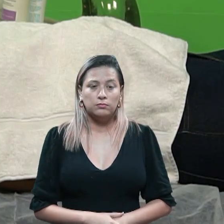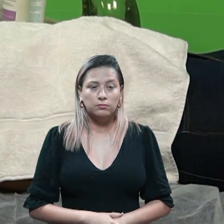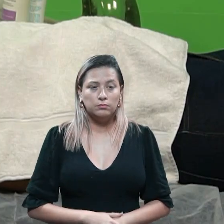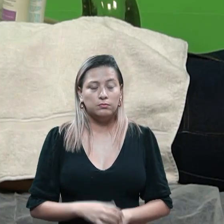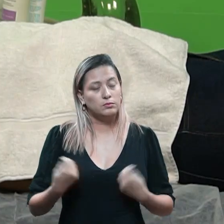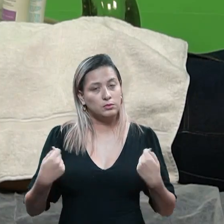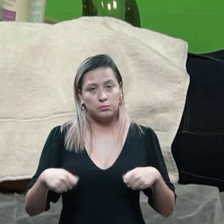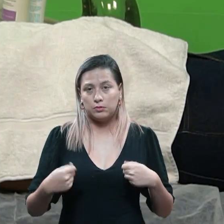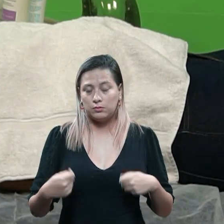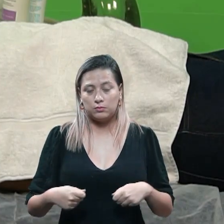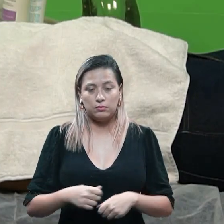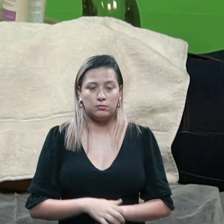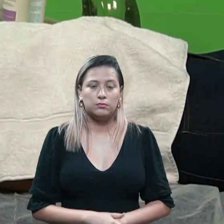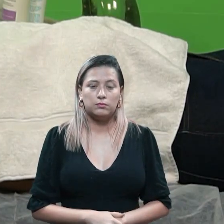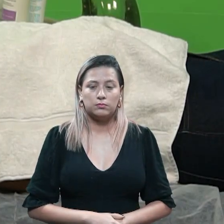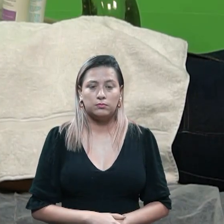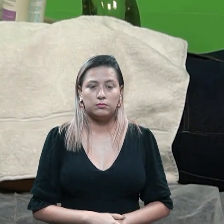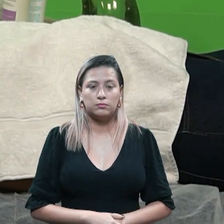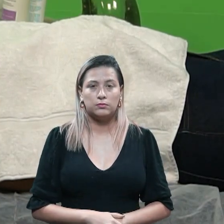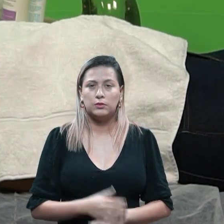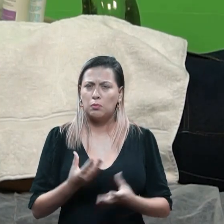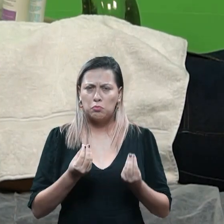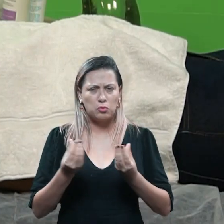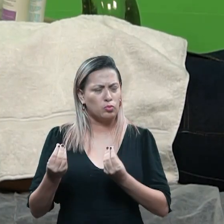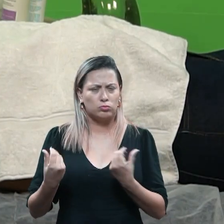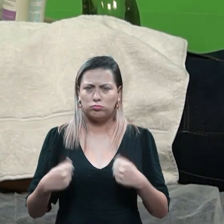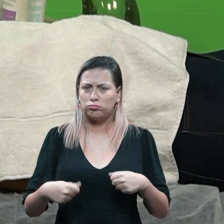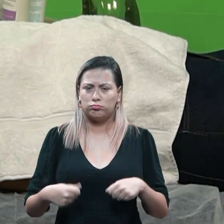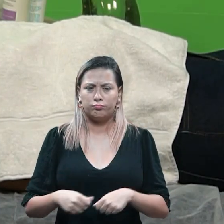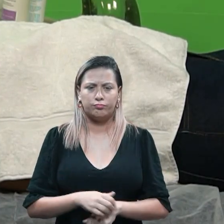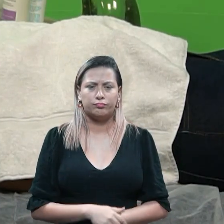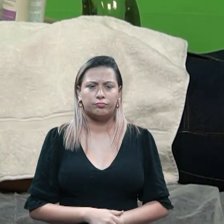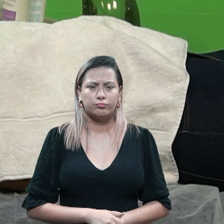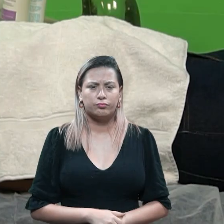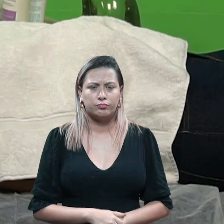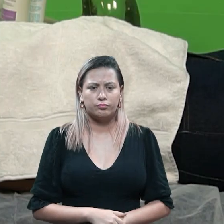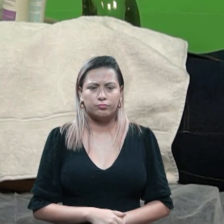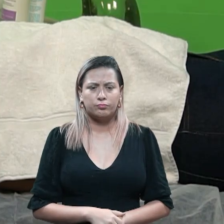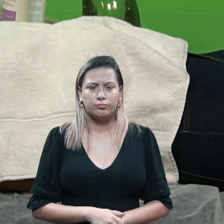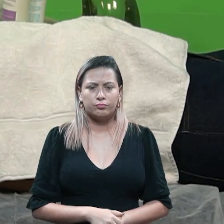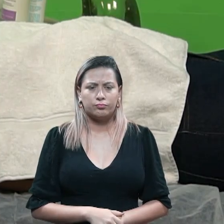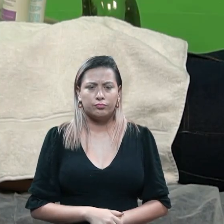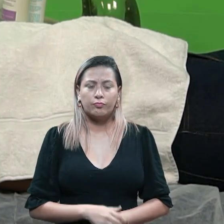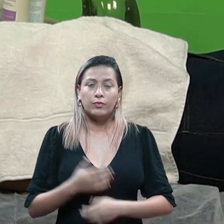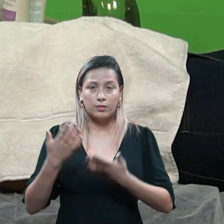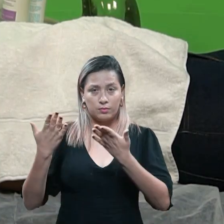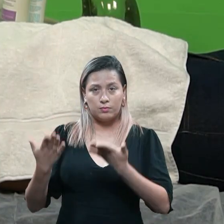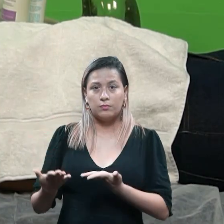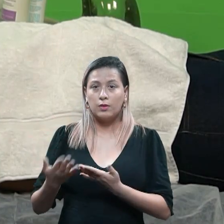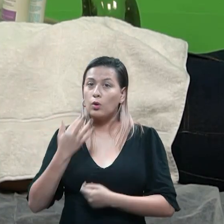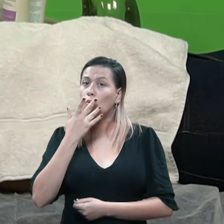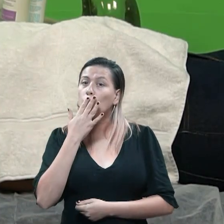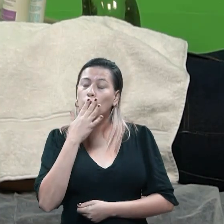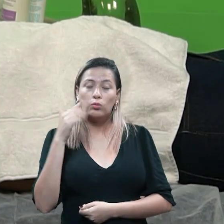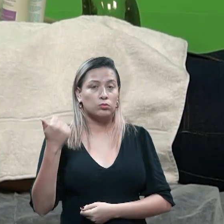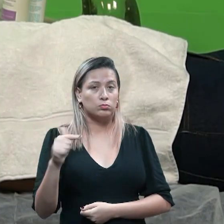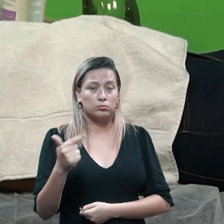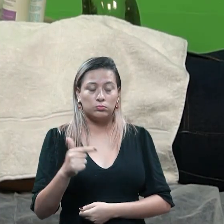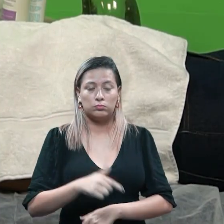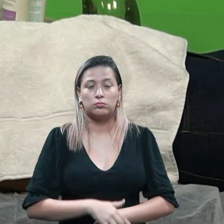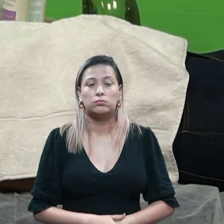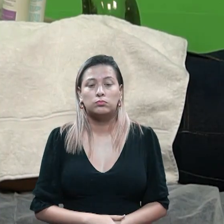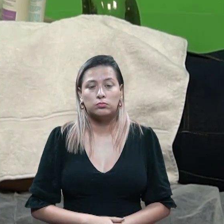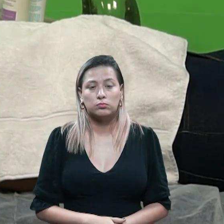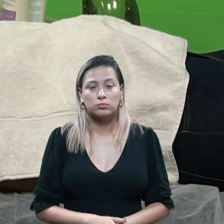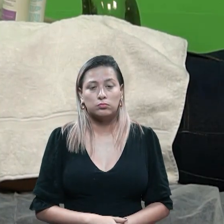não precisa ser uma quantidade grande. Vocês vão observar que essa máscara aqui é uma máscara transparente. Ela vai ficar na pele,